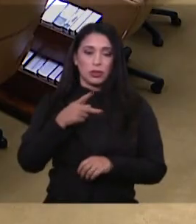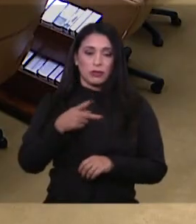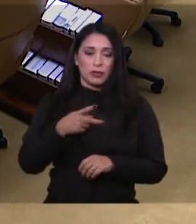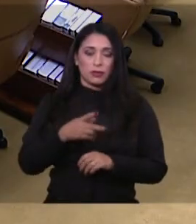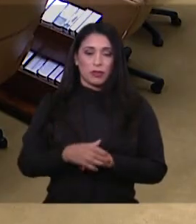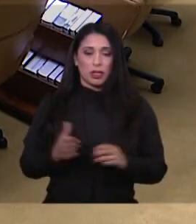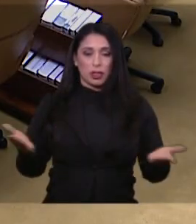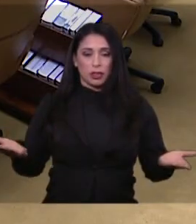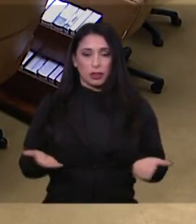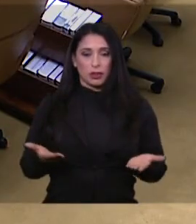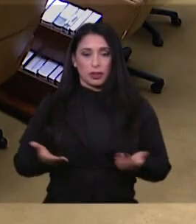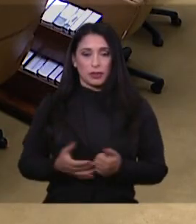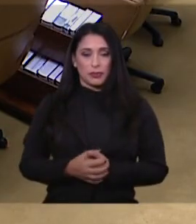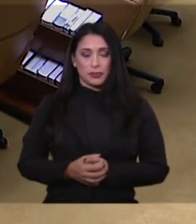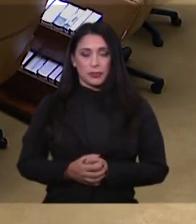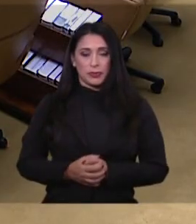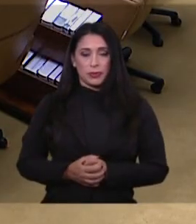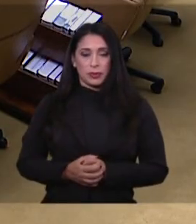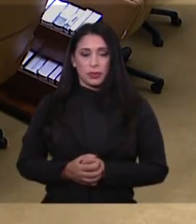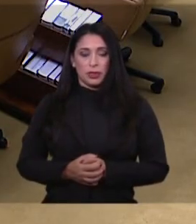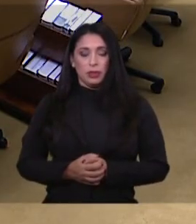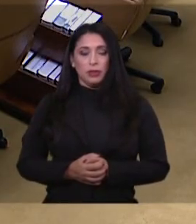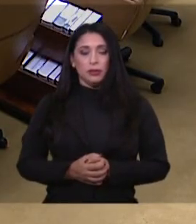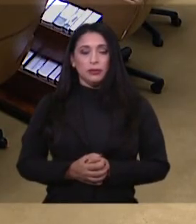A senhora tem a palavra.